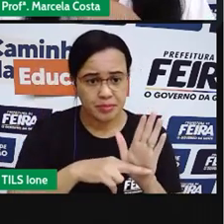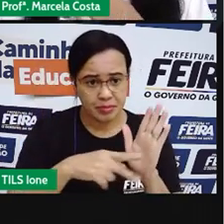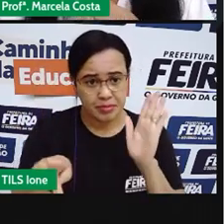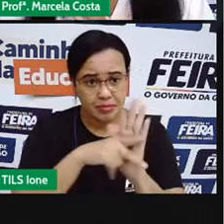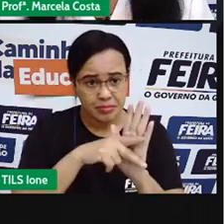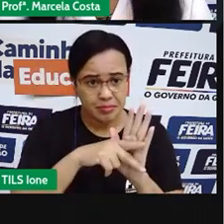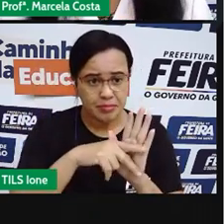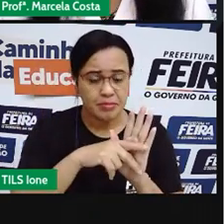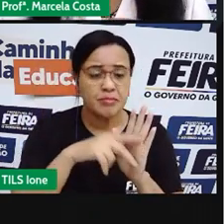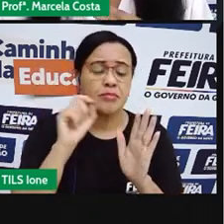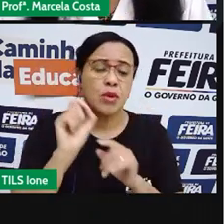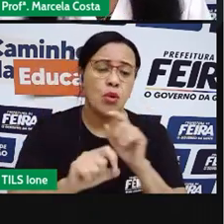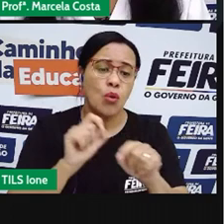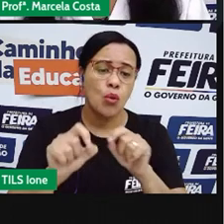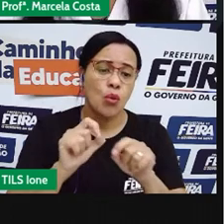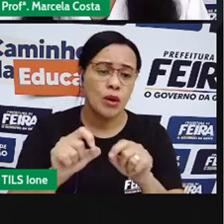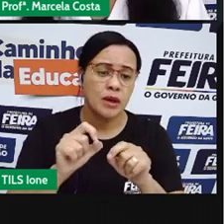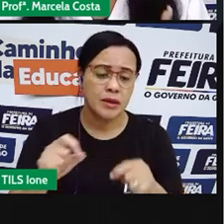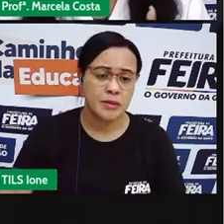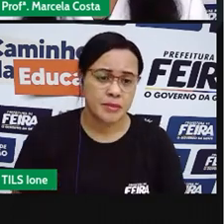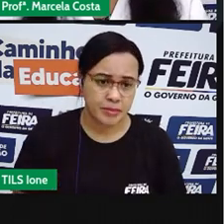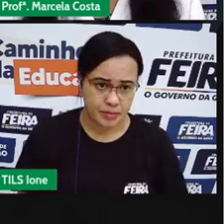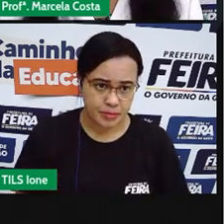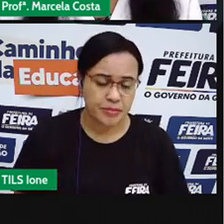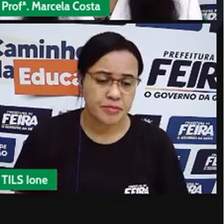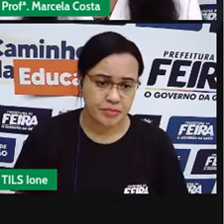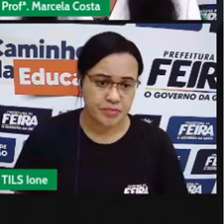é ali o nosso limite, que até aquele ponto